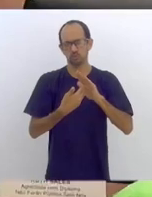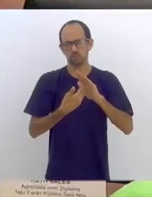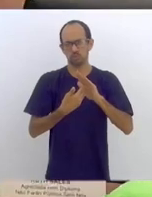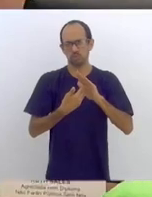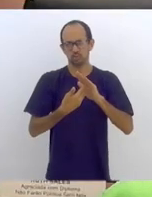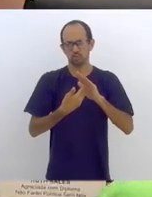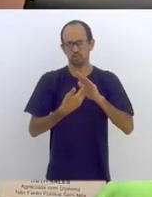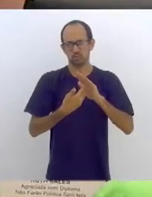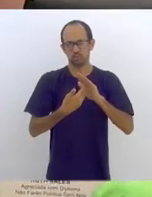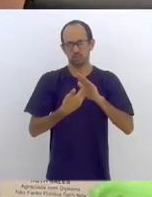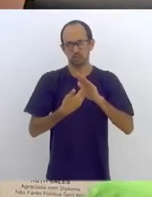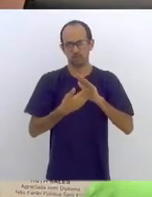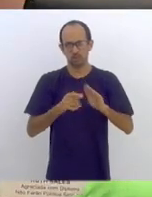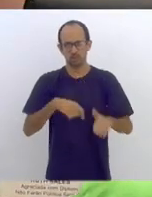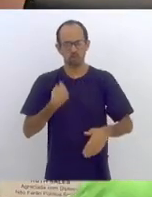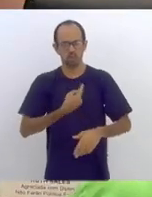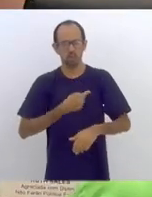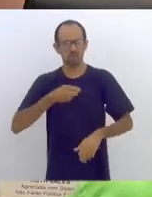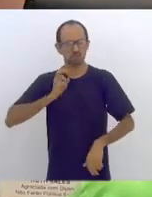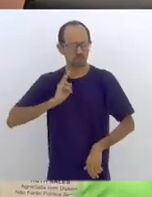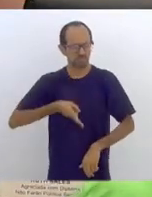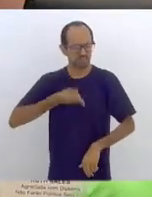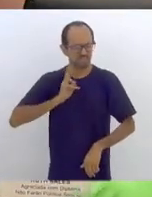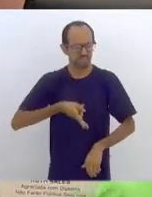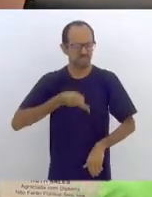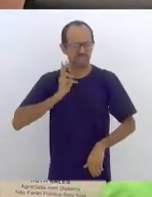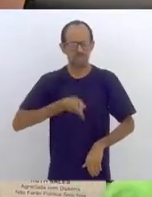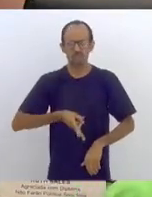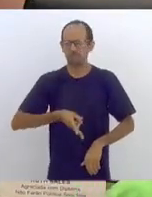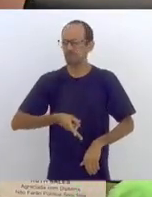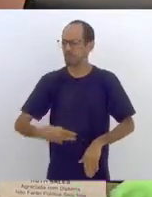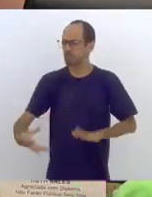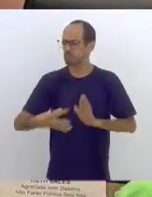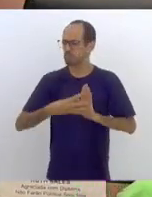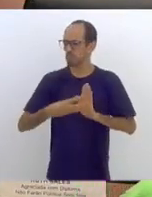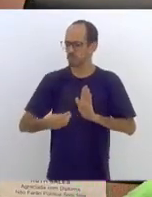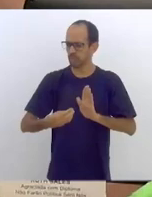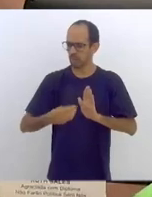tenhamos exemplo de Mônica Francisco,